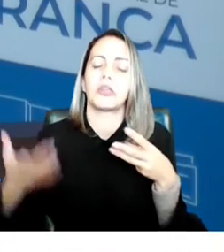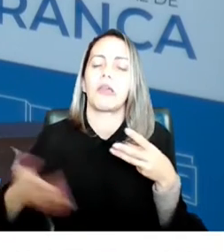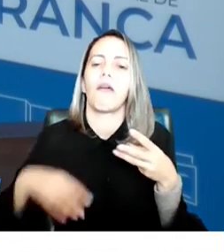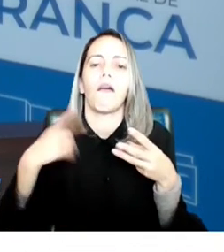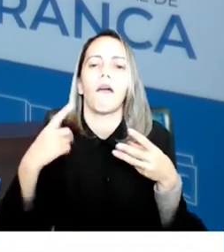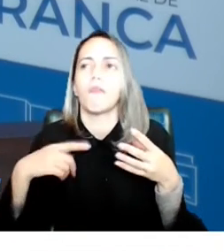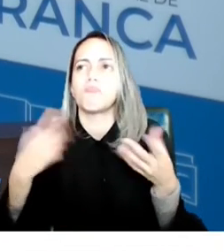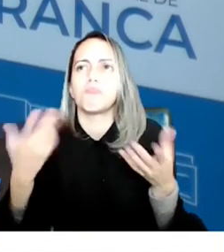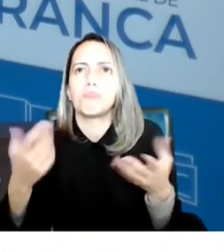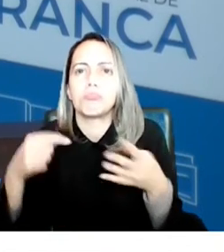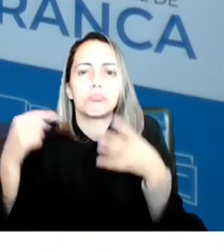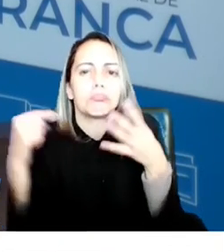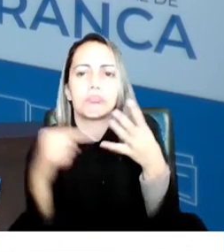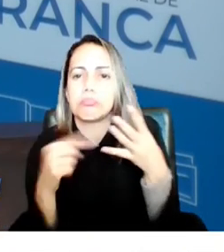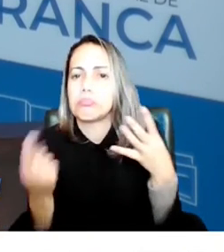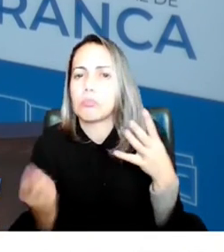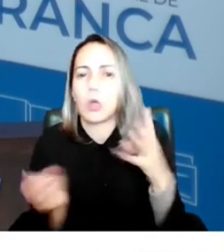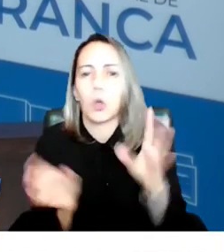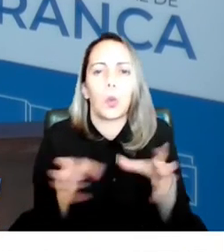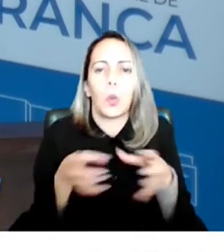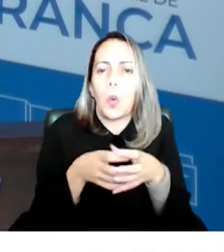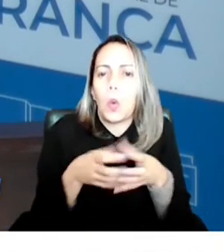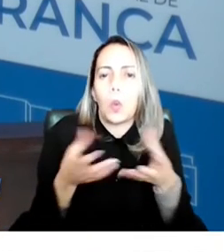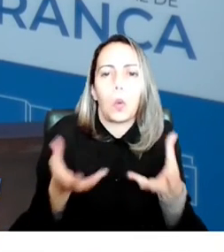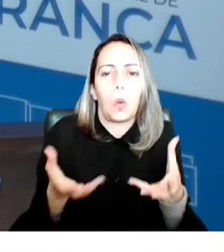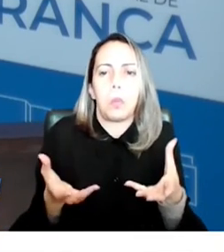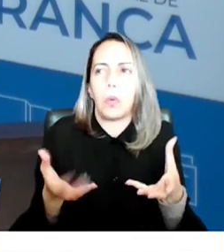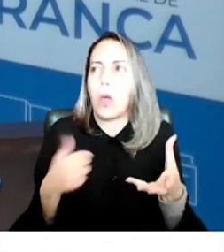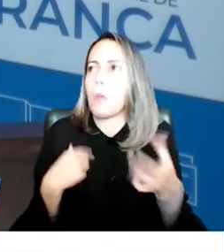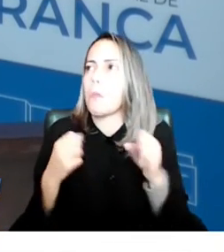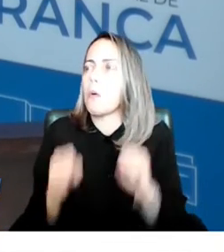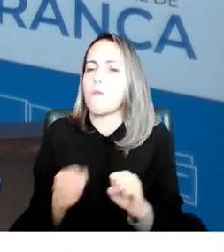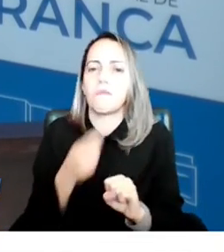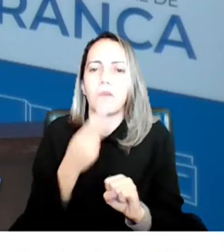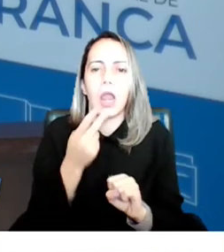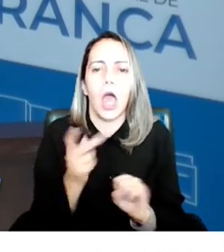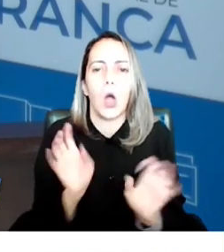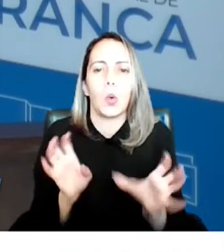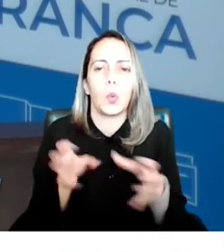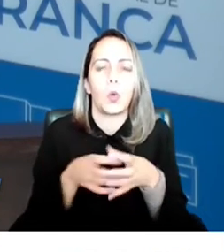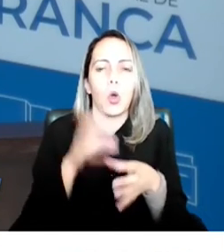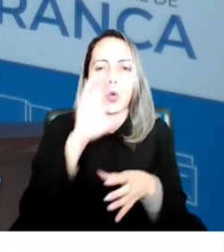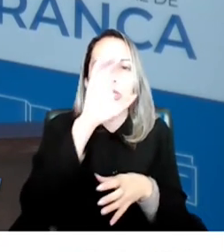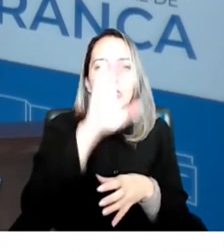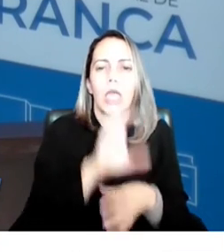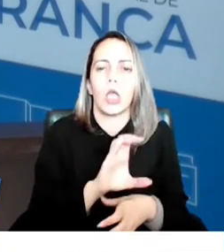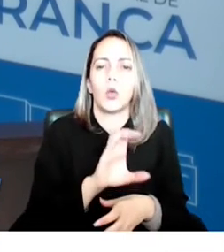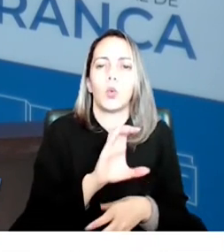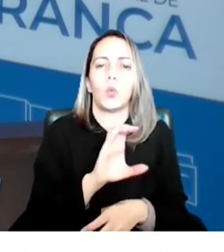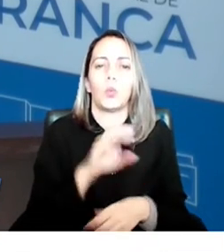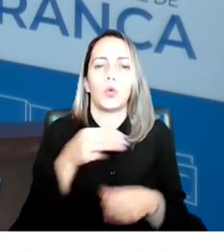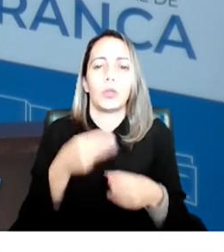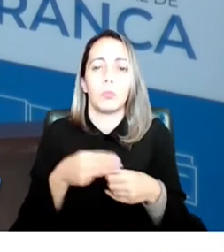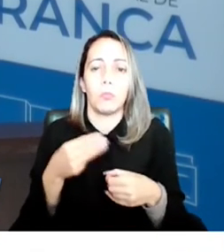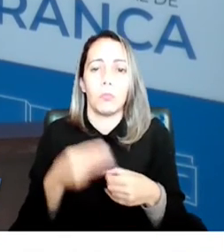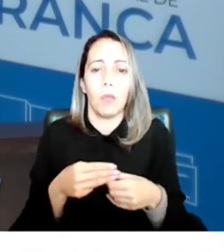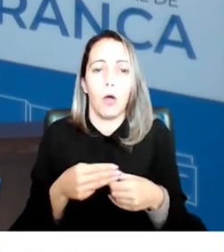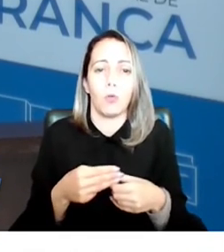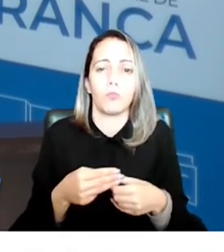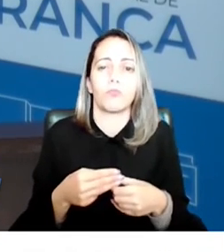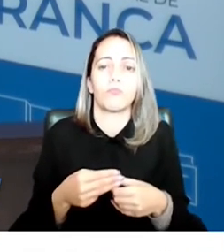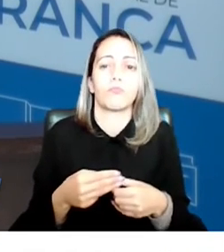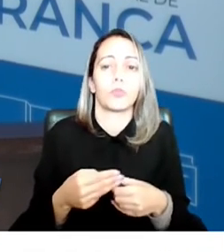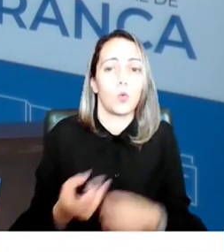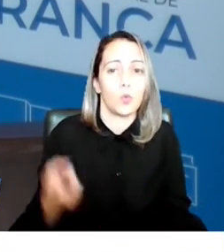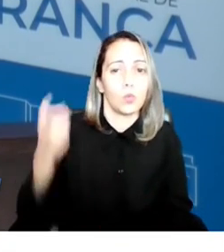de tantos grupos, até mesmo posso falar em nome do Conselho Municipal de Política Cultural, ao qual fui vice-presidente,